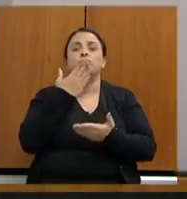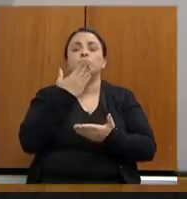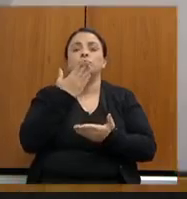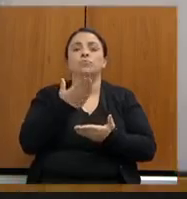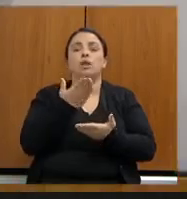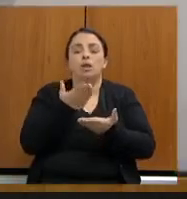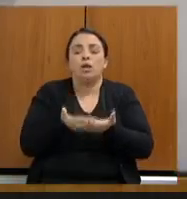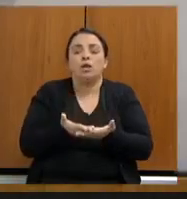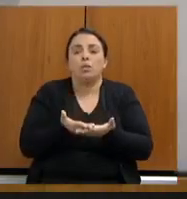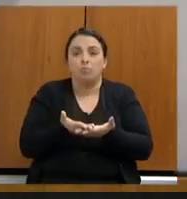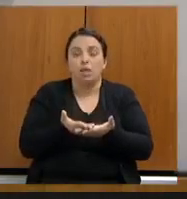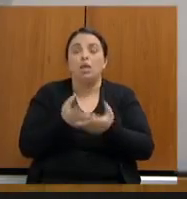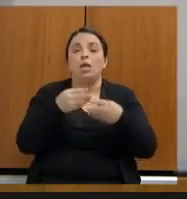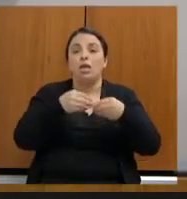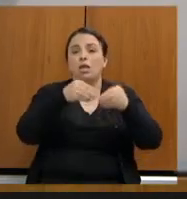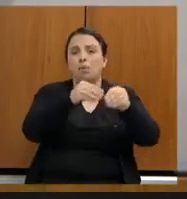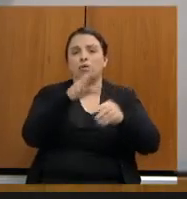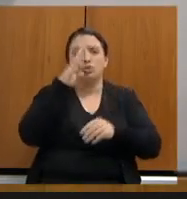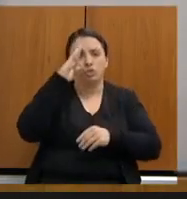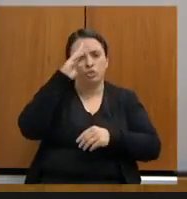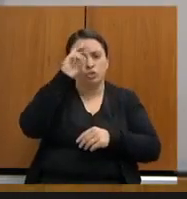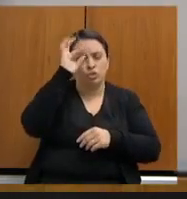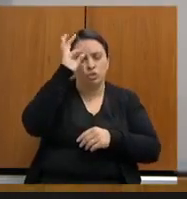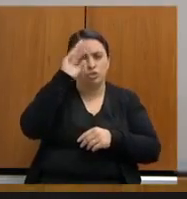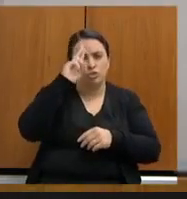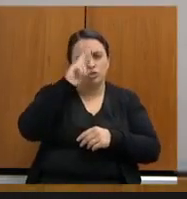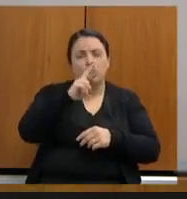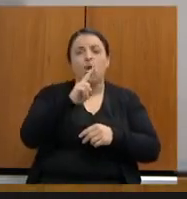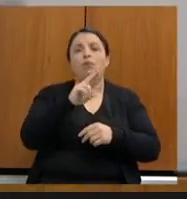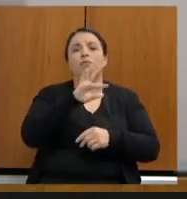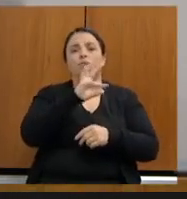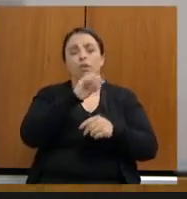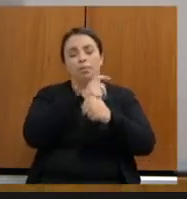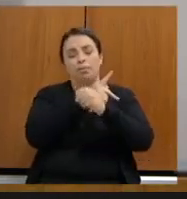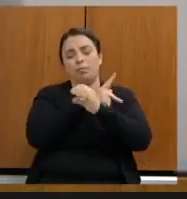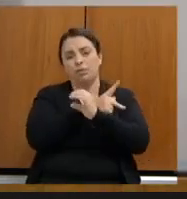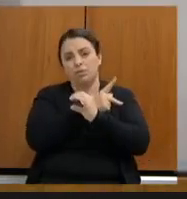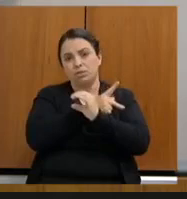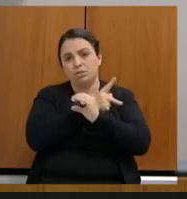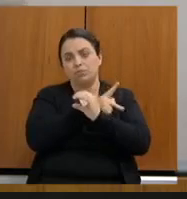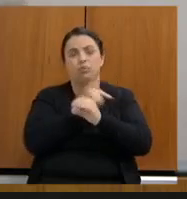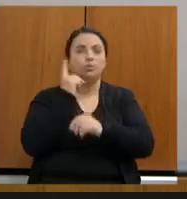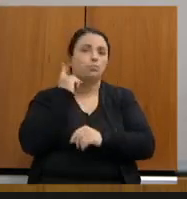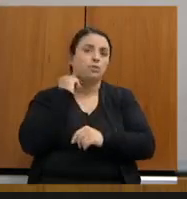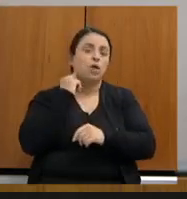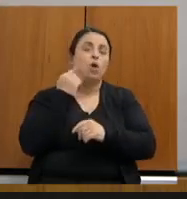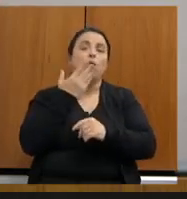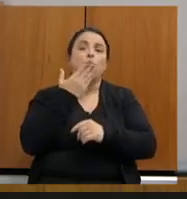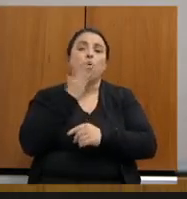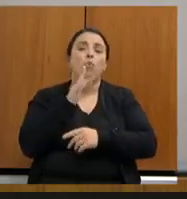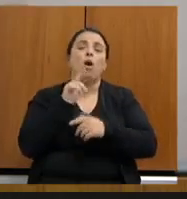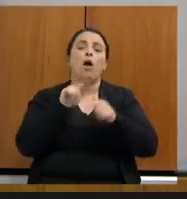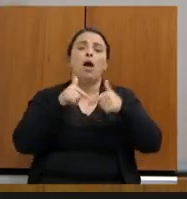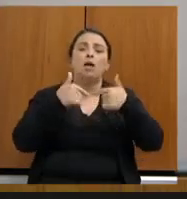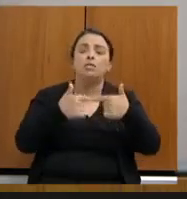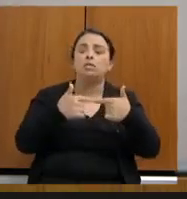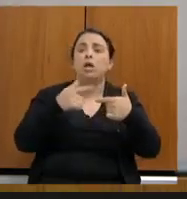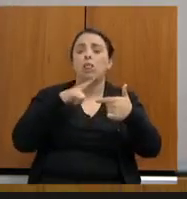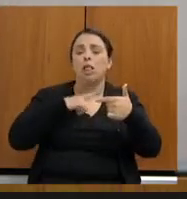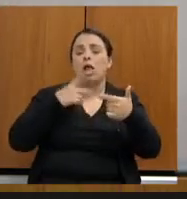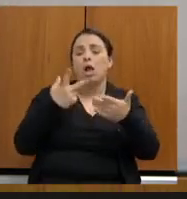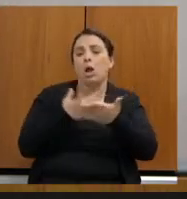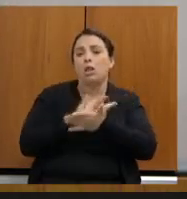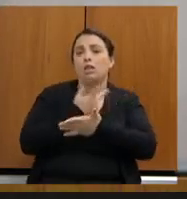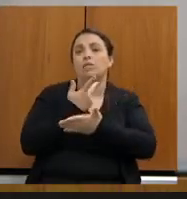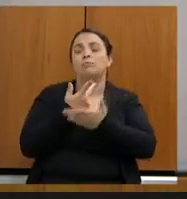seja encaminhada ao chegar percebi Estado Minas Gerais pedir para o dia informações sobre as Quais são quais ações estão sendo tomadas para implementar